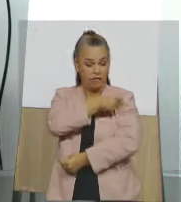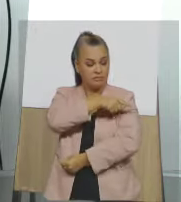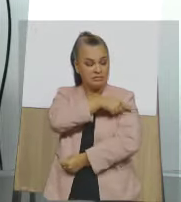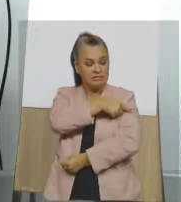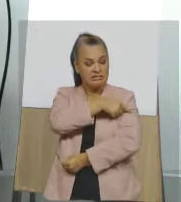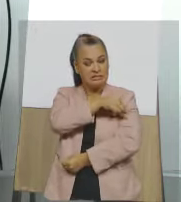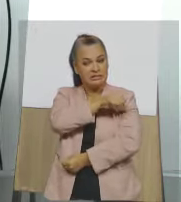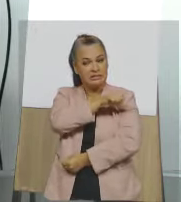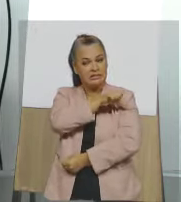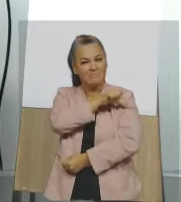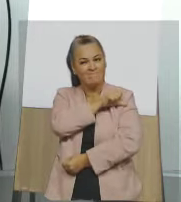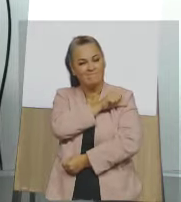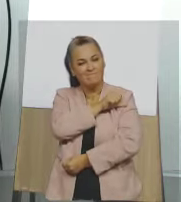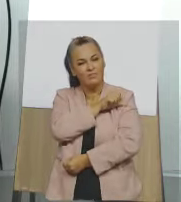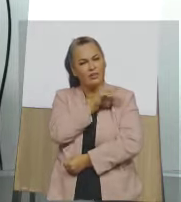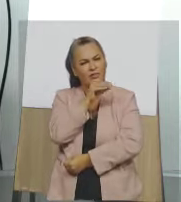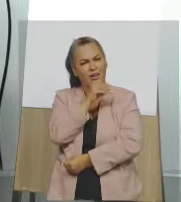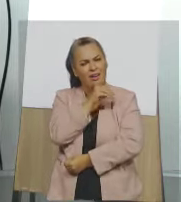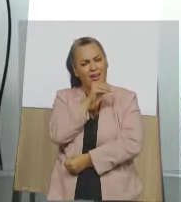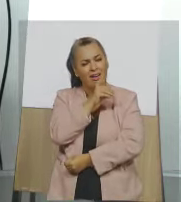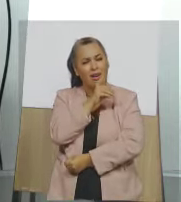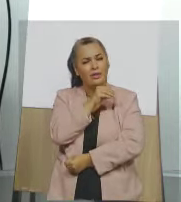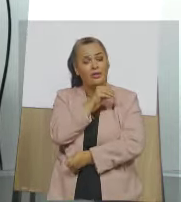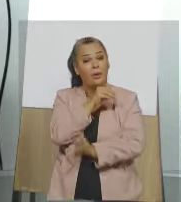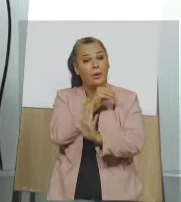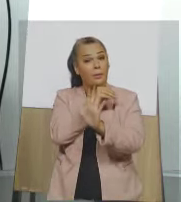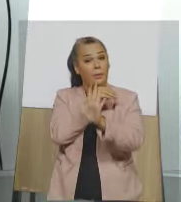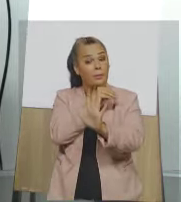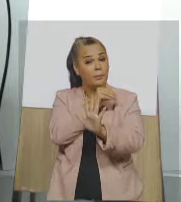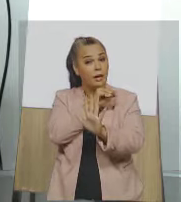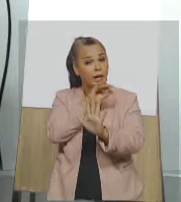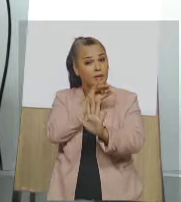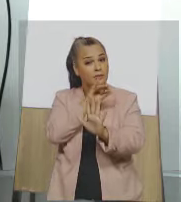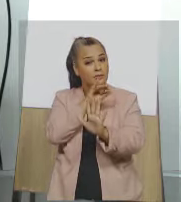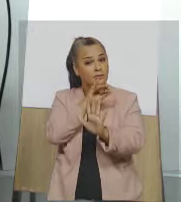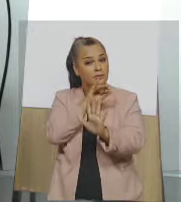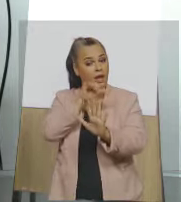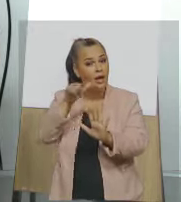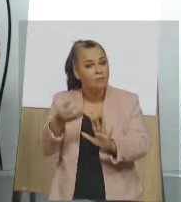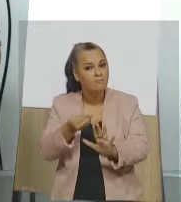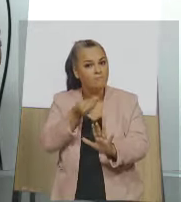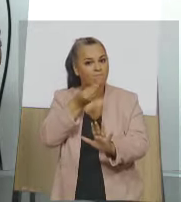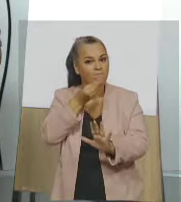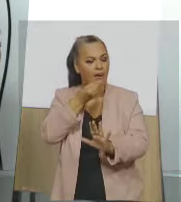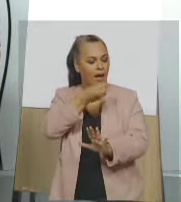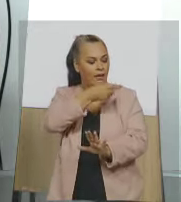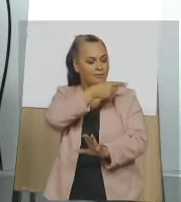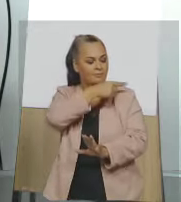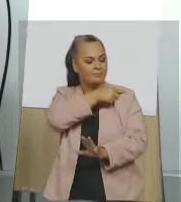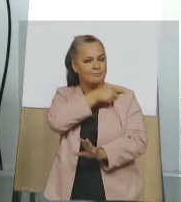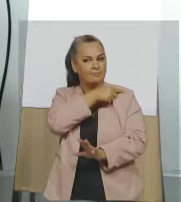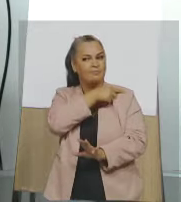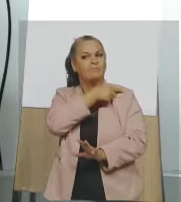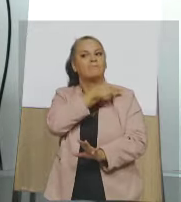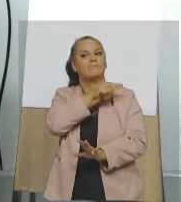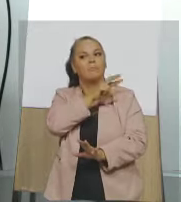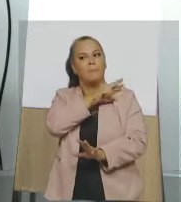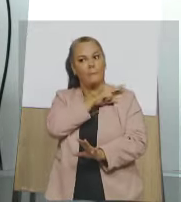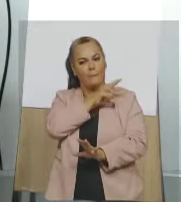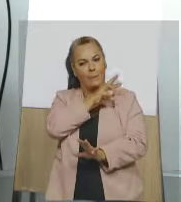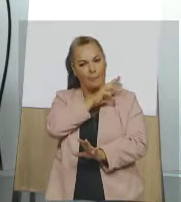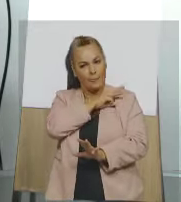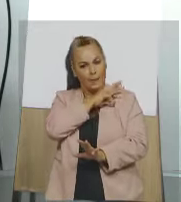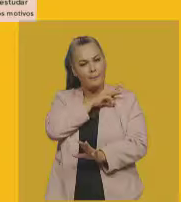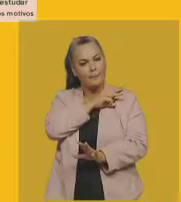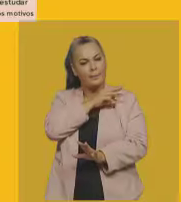Nesse ensino médio, esse é o período que você tem para dar essa corrida final aí. Vai fazer uma diferença muito grande para